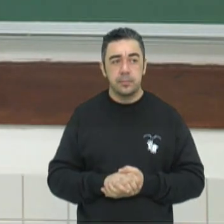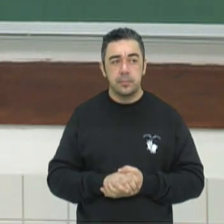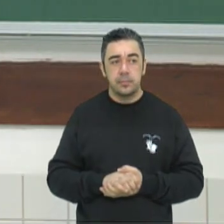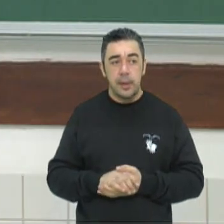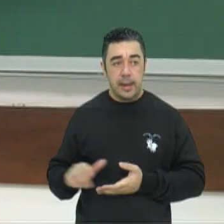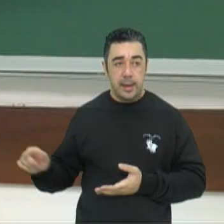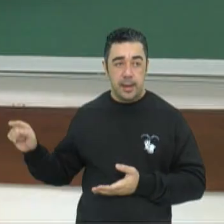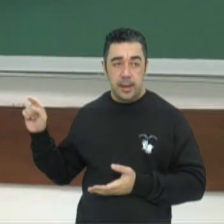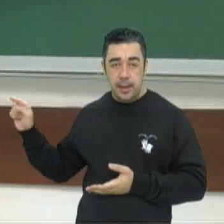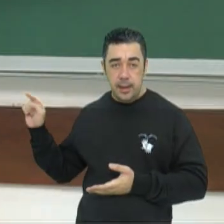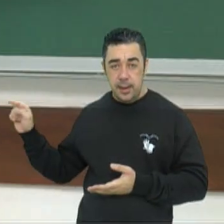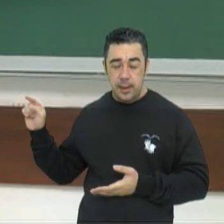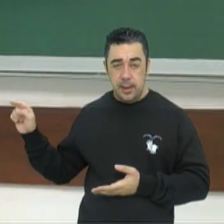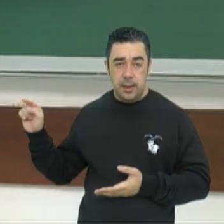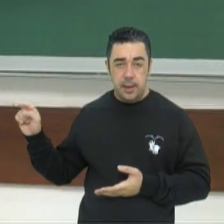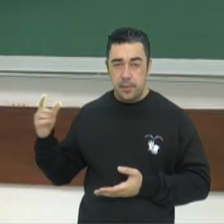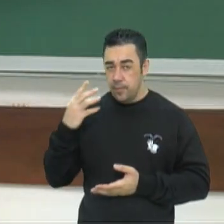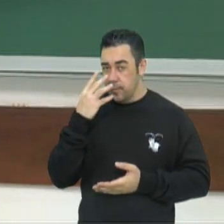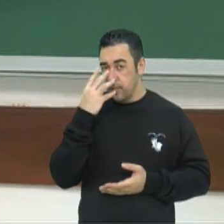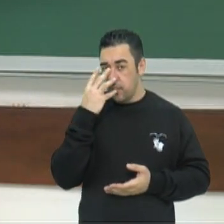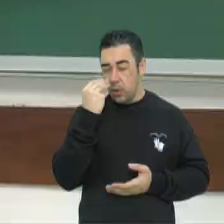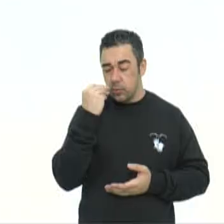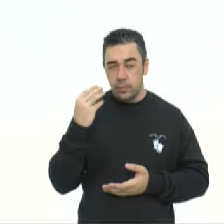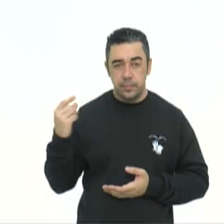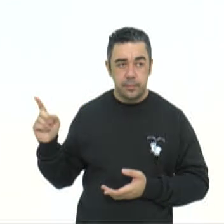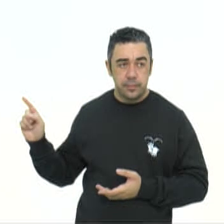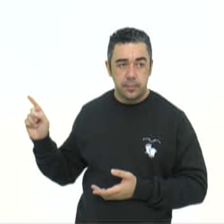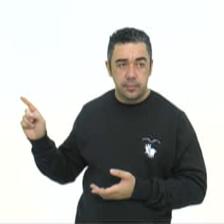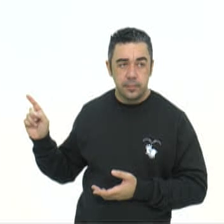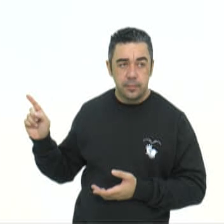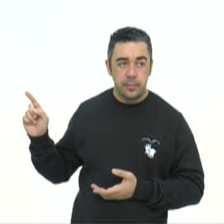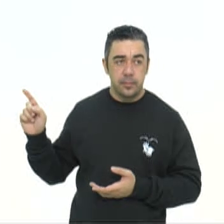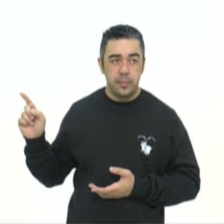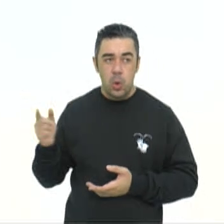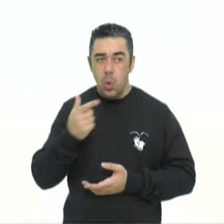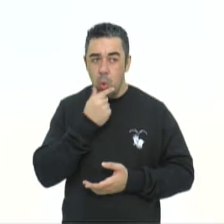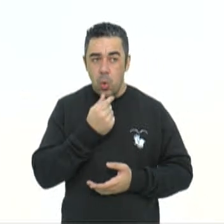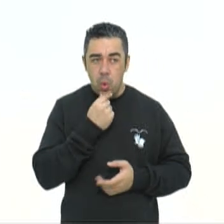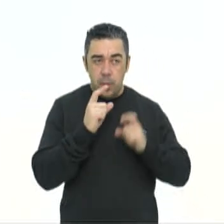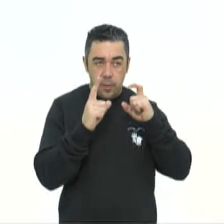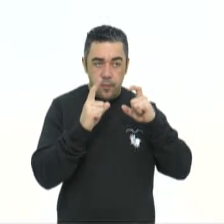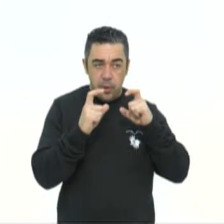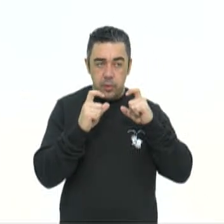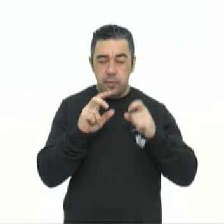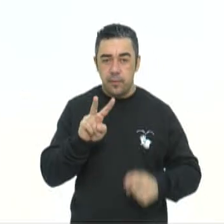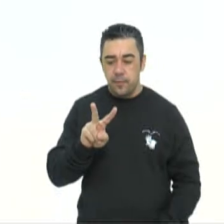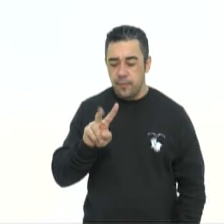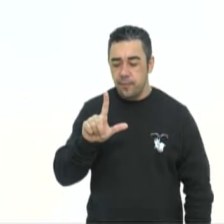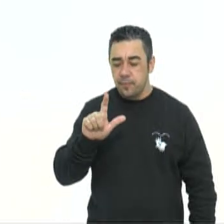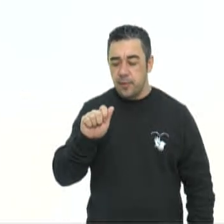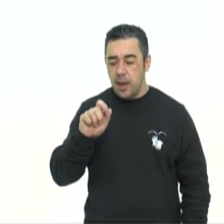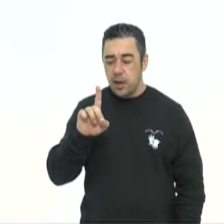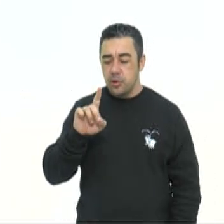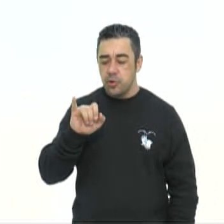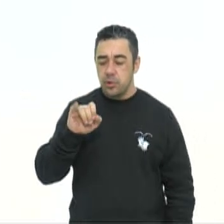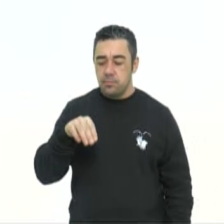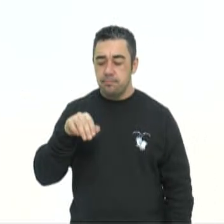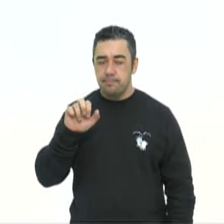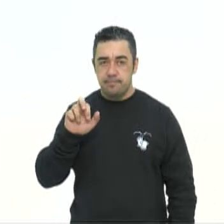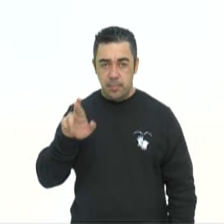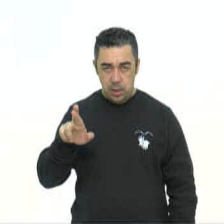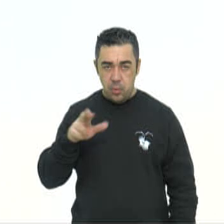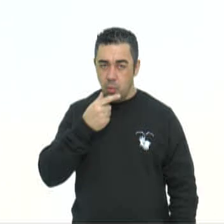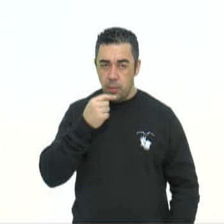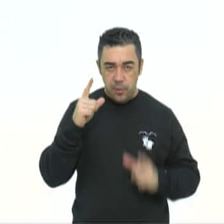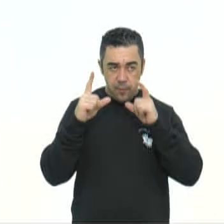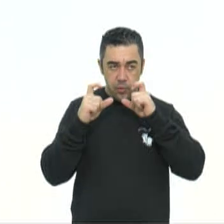E aqui nós temos uma imagem, tá, do fotógrafo Vladimir Kozak, que essa foto